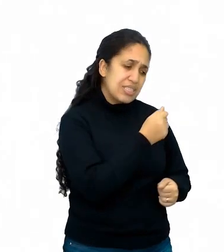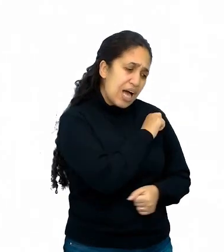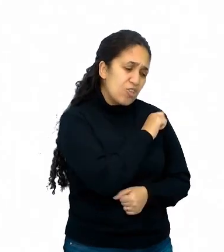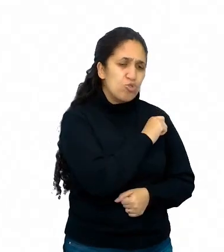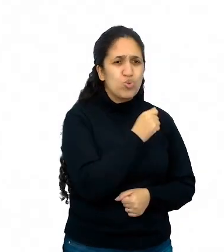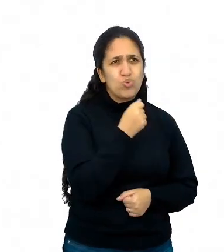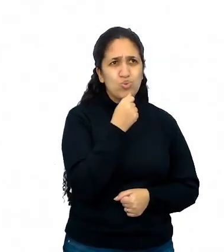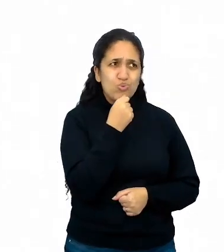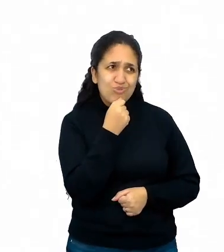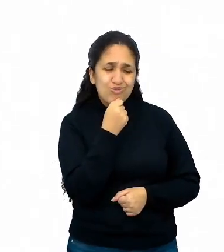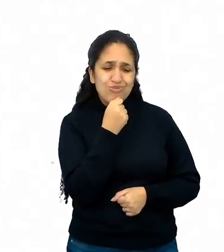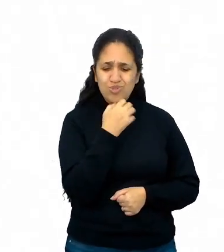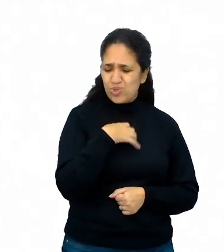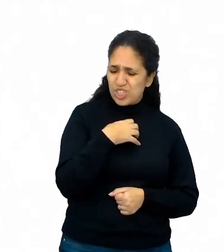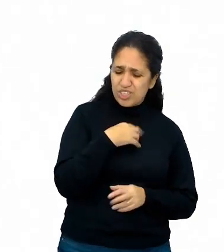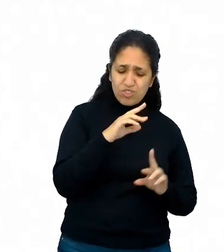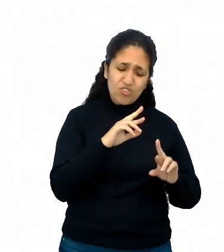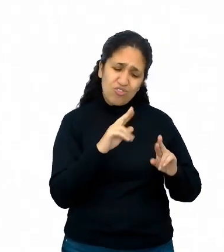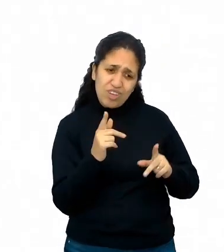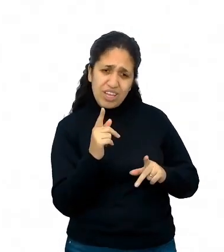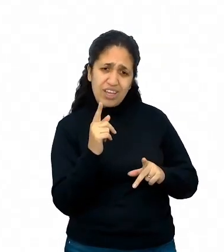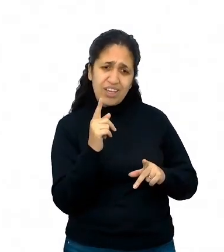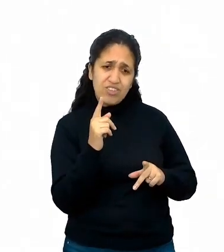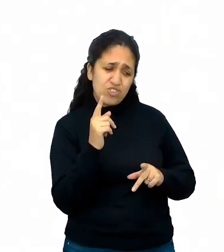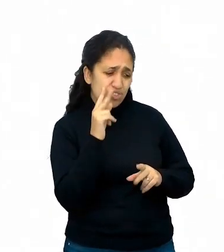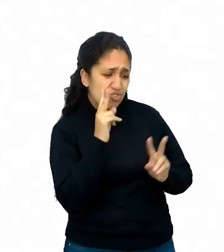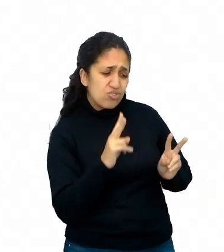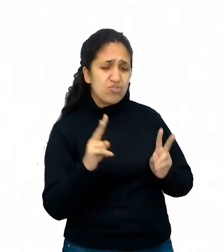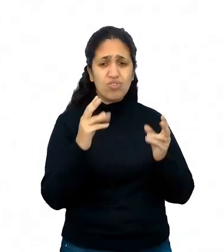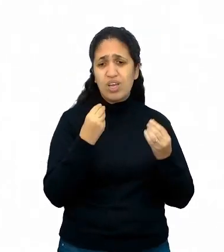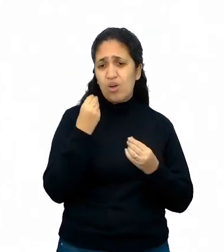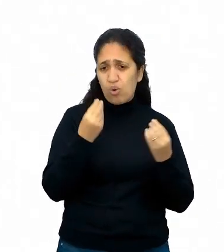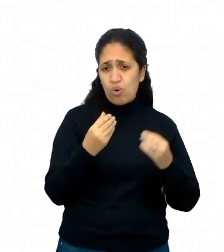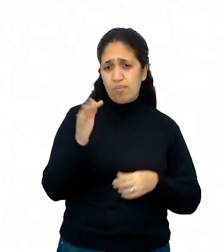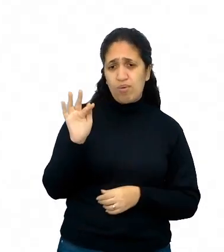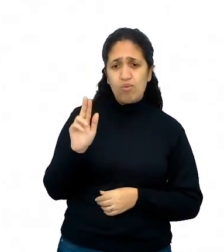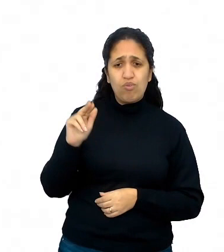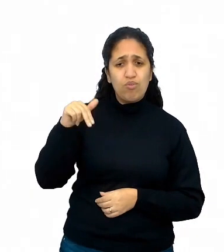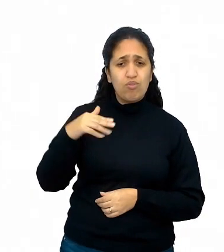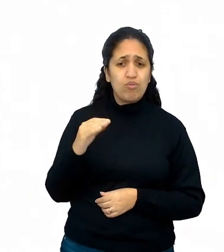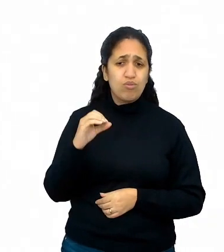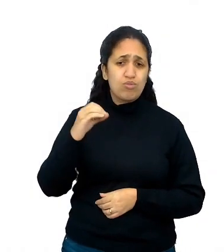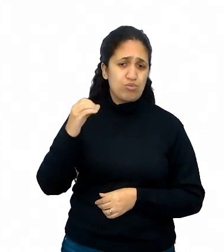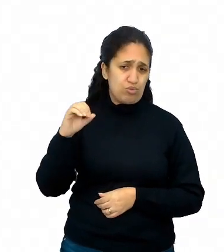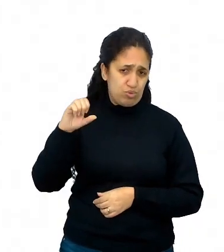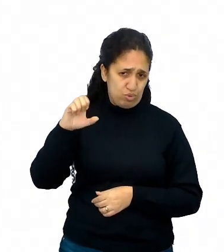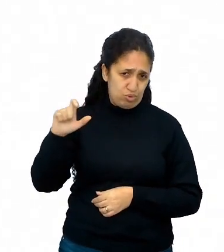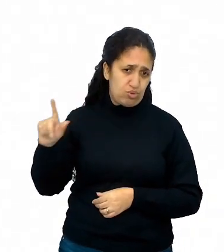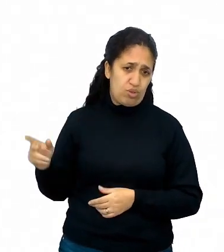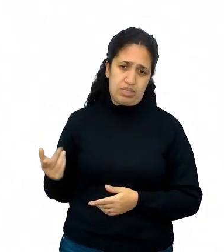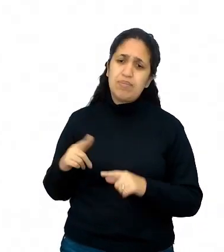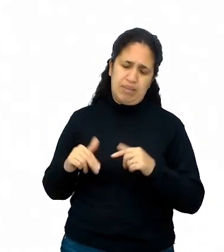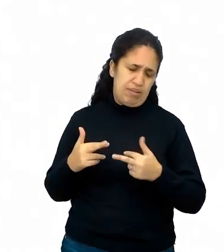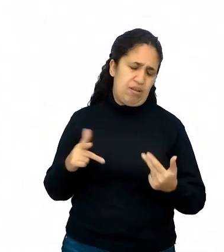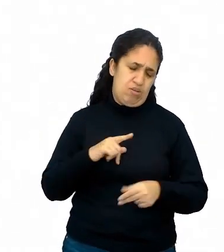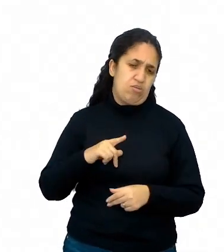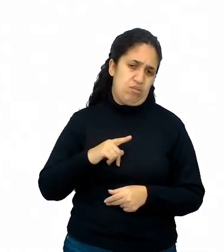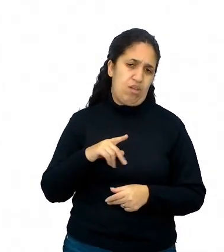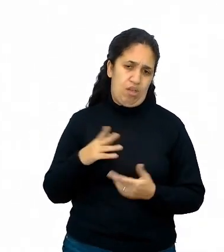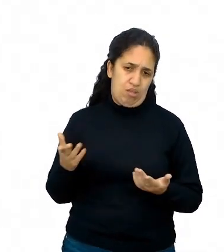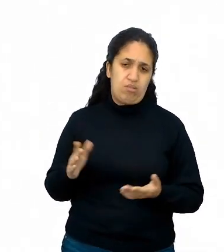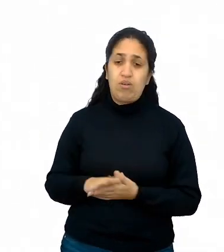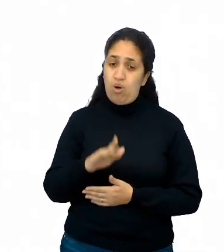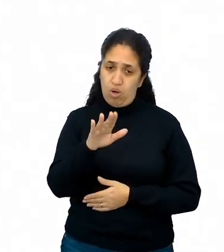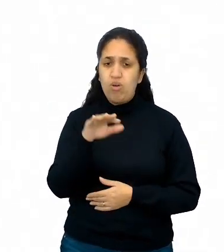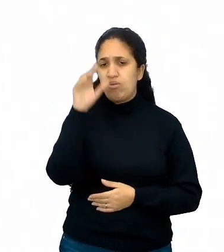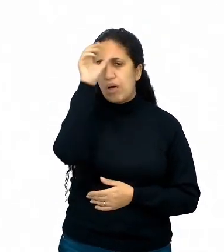forma mais diferente de ver essas funções. Bom, gente, tem material que não vai faltar. Aprender